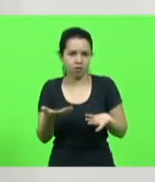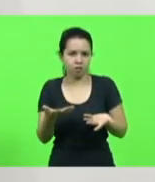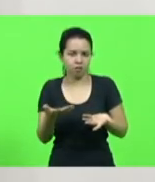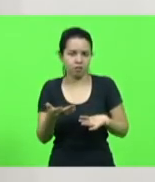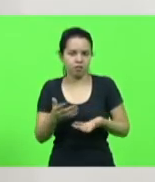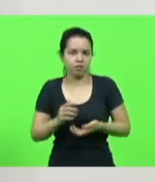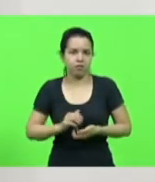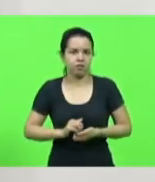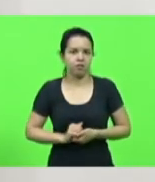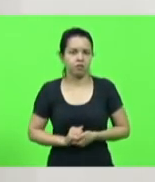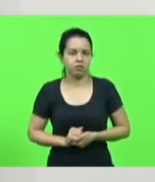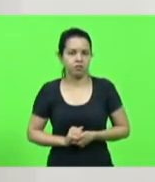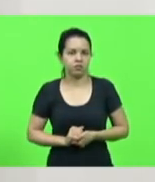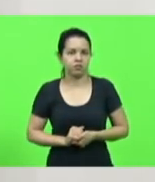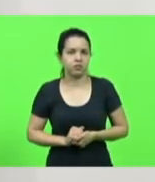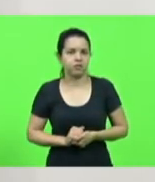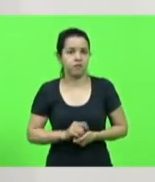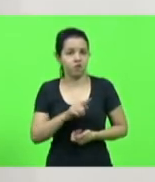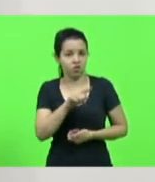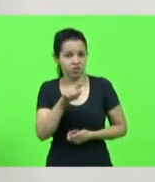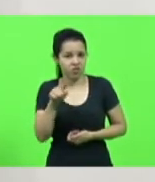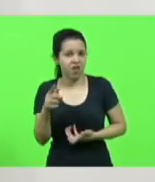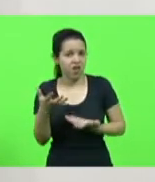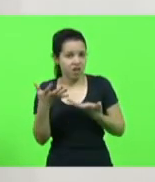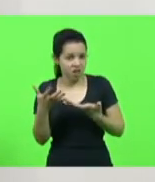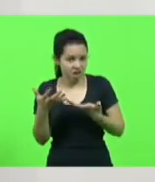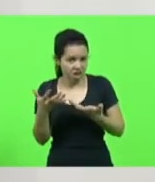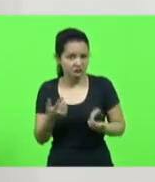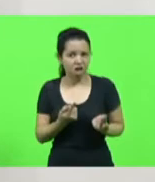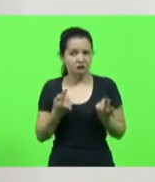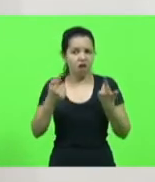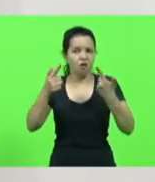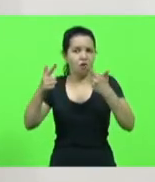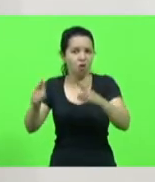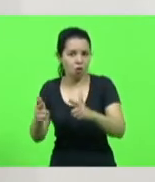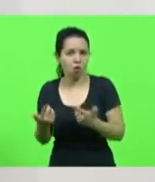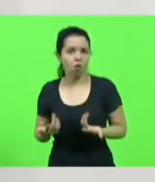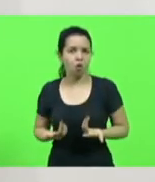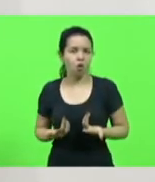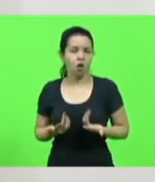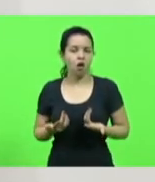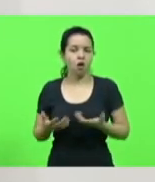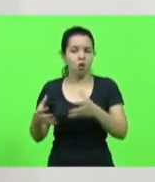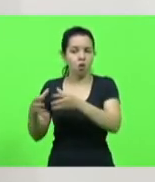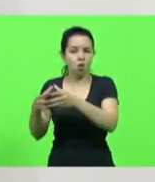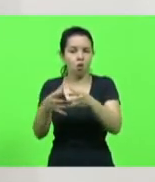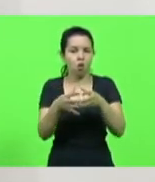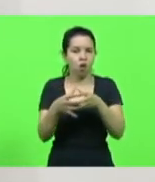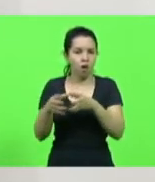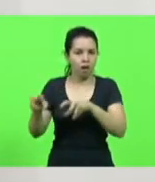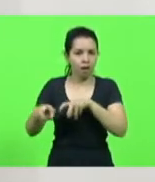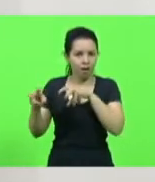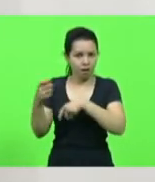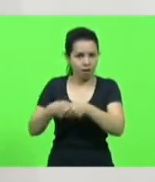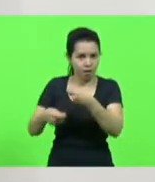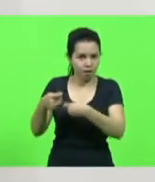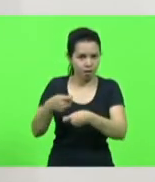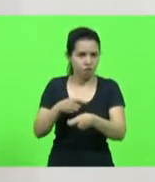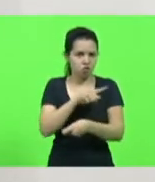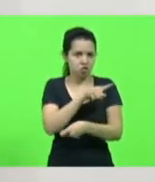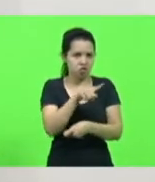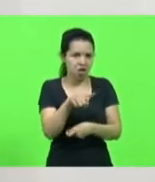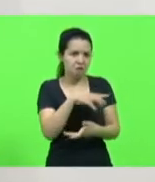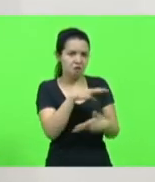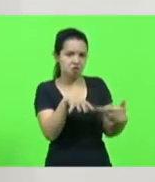Se vocês querem enfrentar o agronegócio, os revolucionáriozinhos de meia tigela, os pés